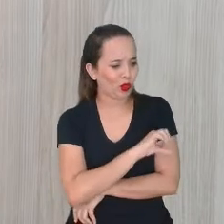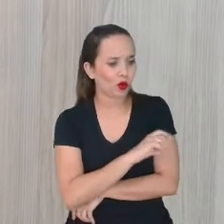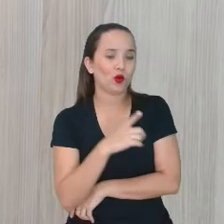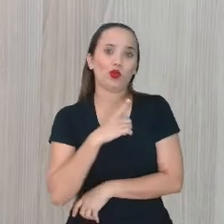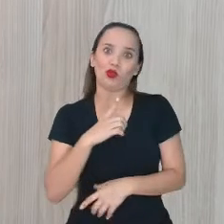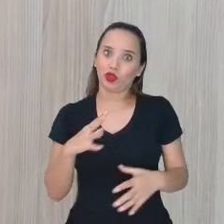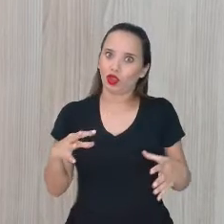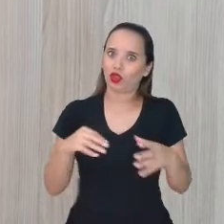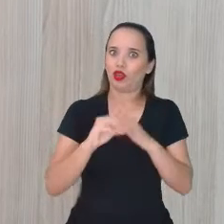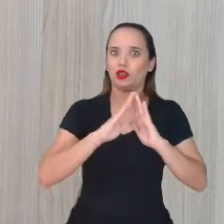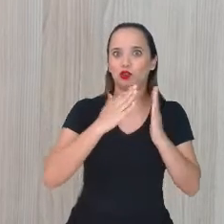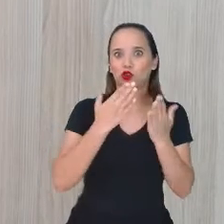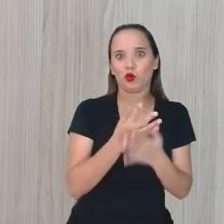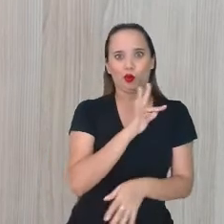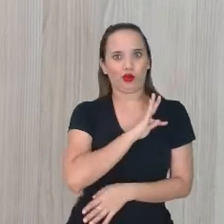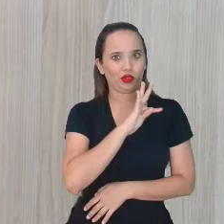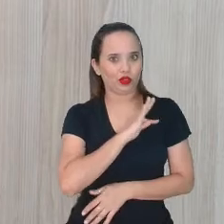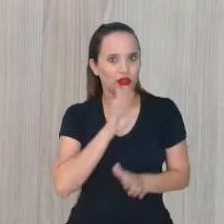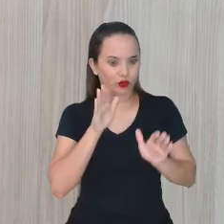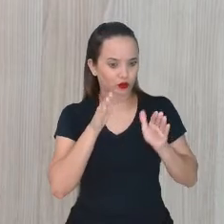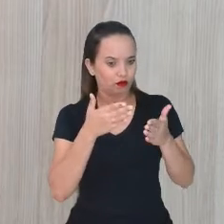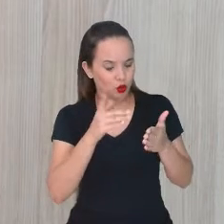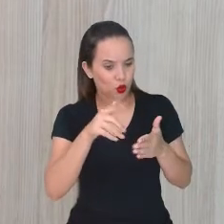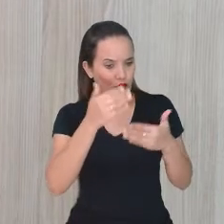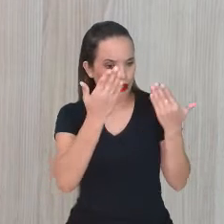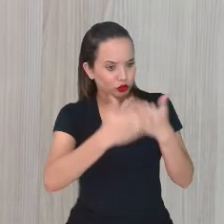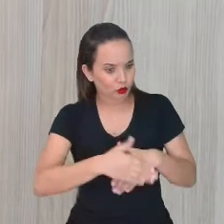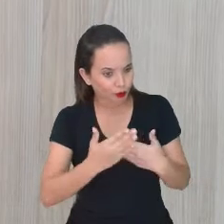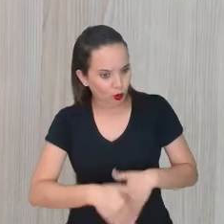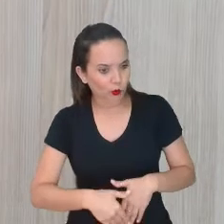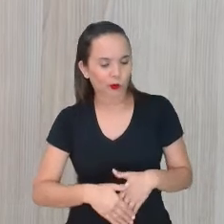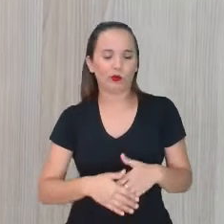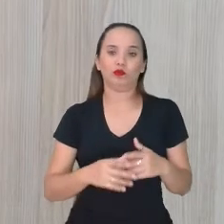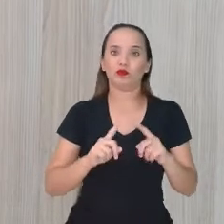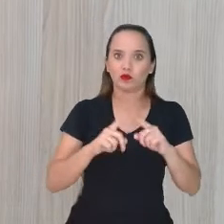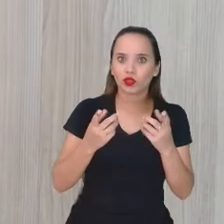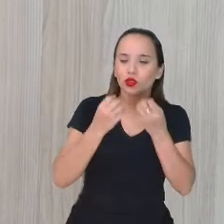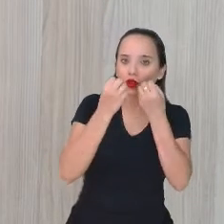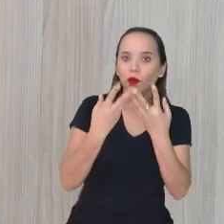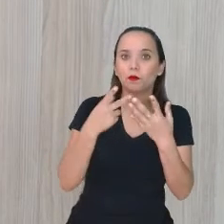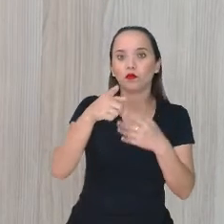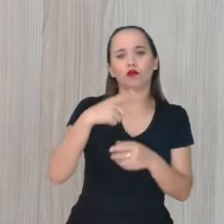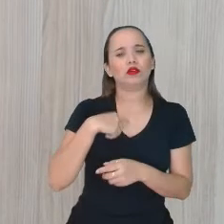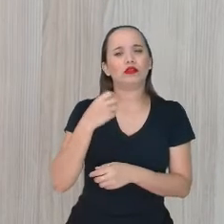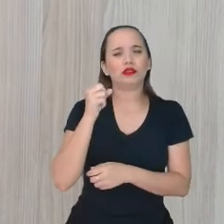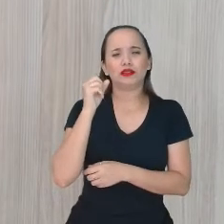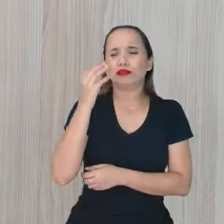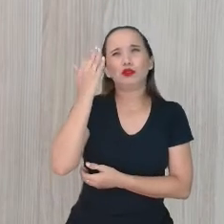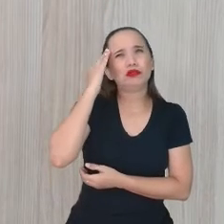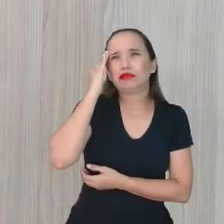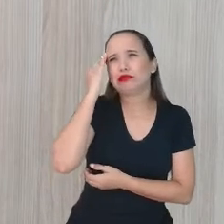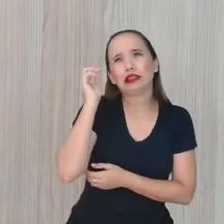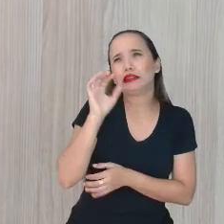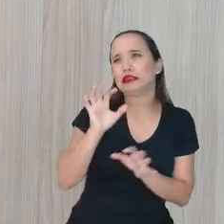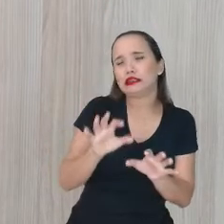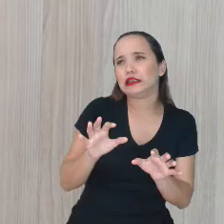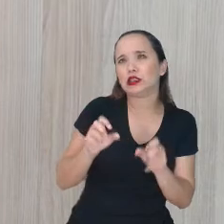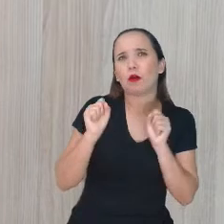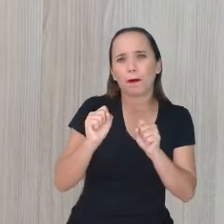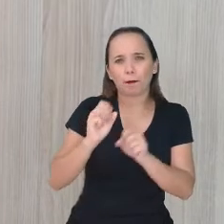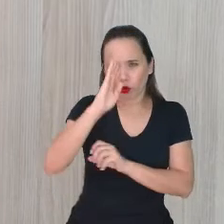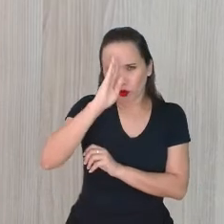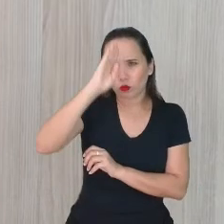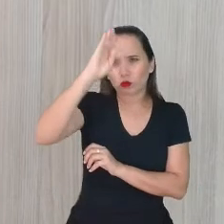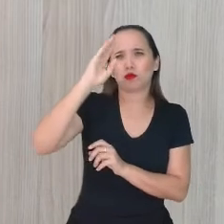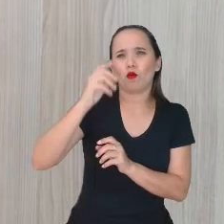Que visam lá fazer as provinhas, né? E é sempre bom você... Eita, professor, não entendi isso. Tem como dar aqui um